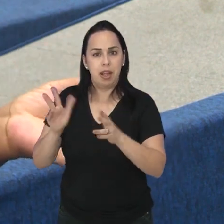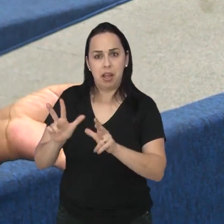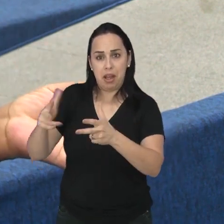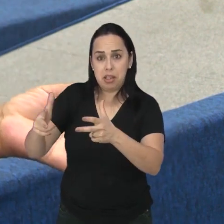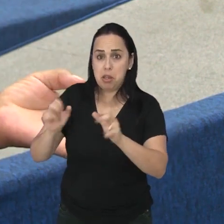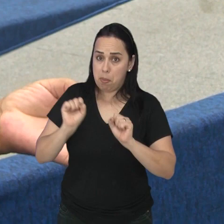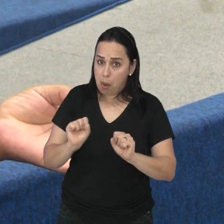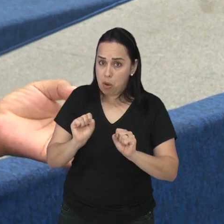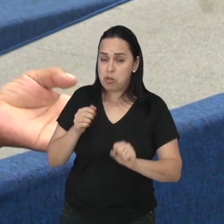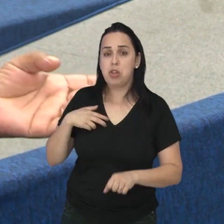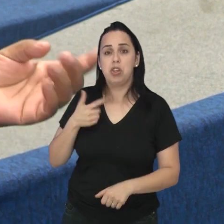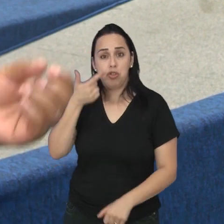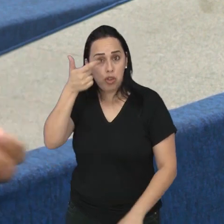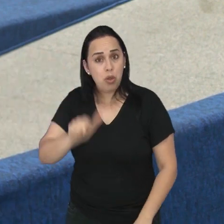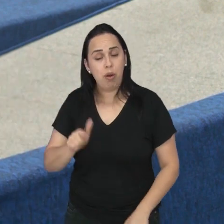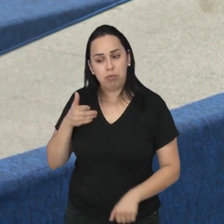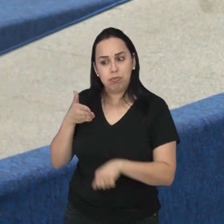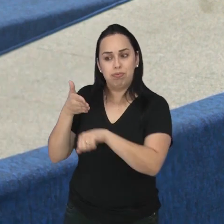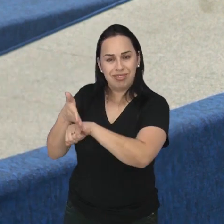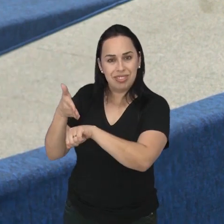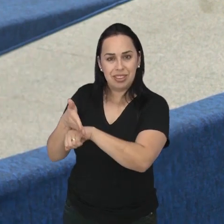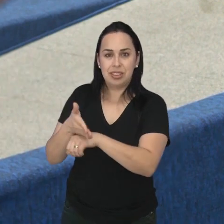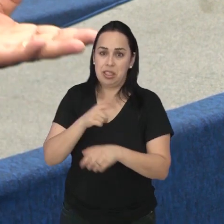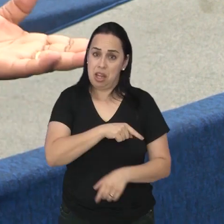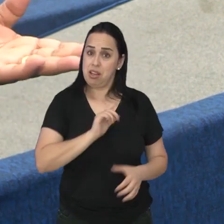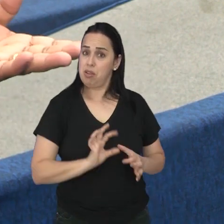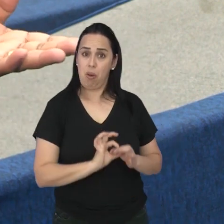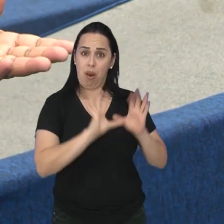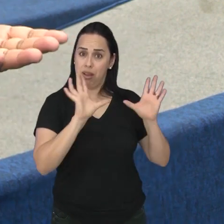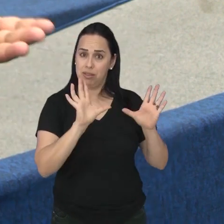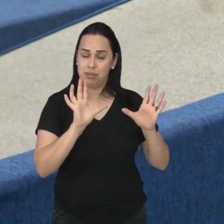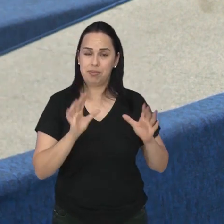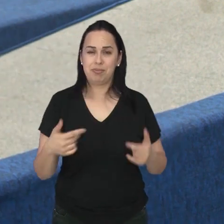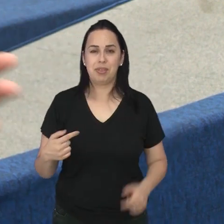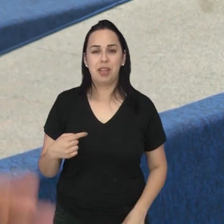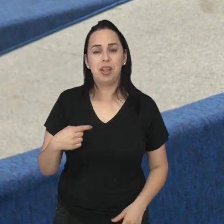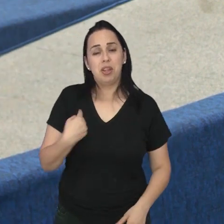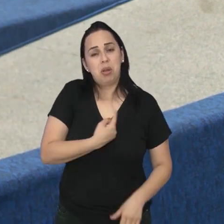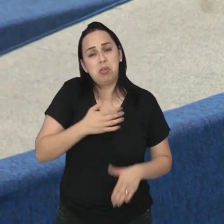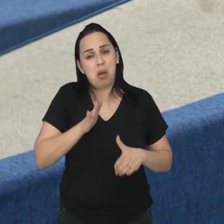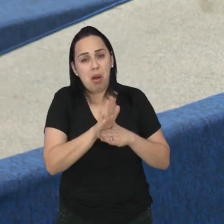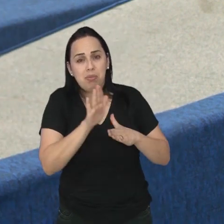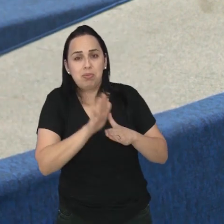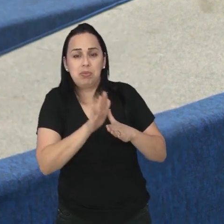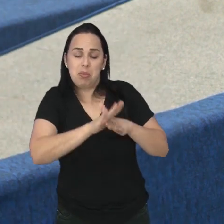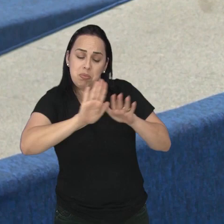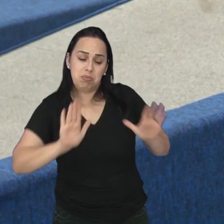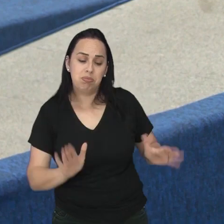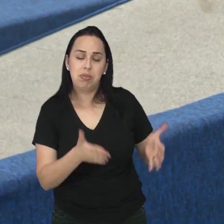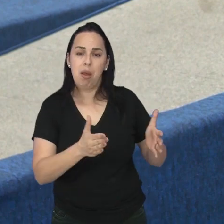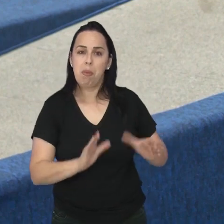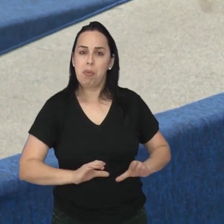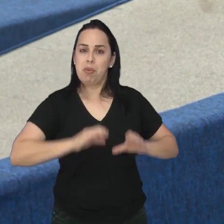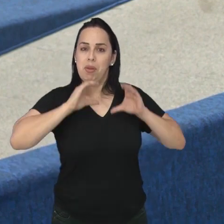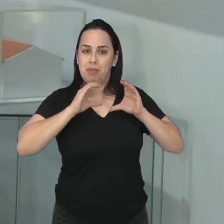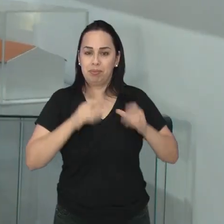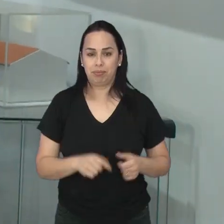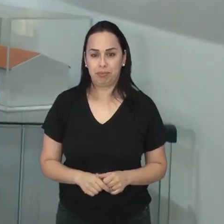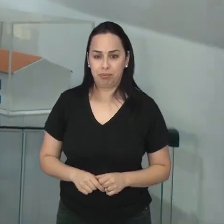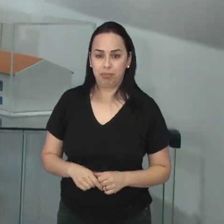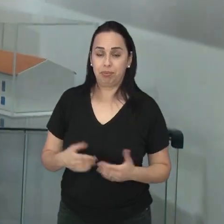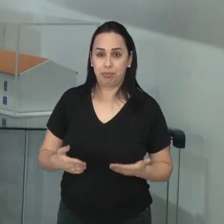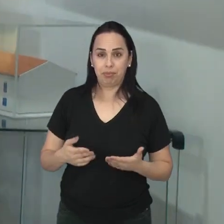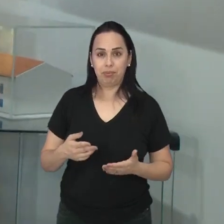ir lá a hora que eu quiser. Sabe? Então, eles são livres, né? Então, a gente faz isso, formação de cidadão.